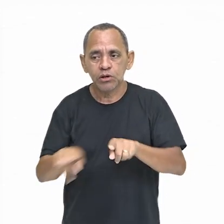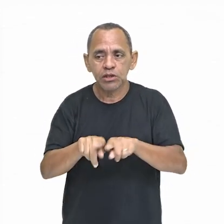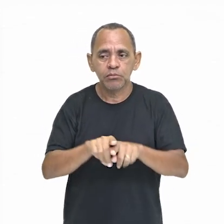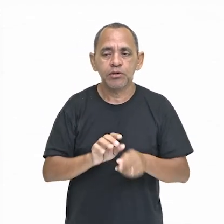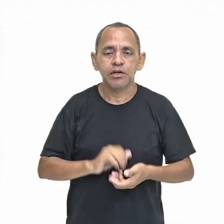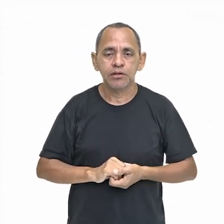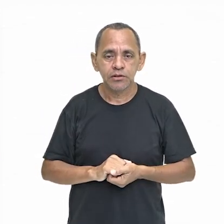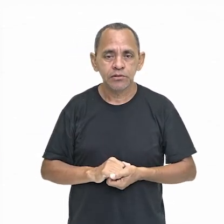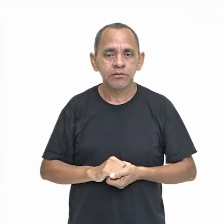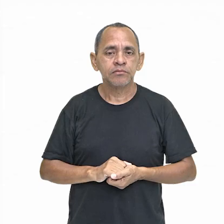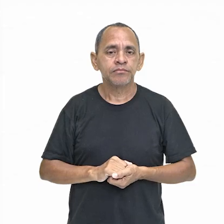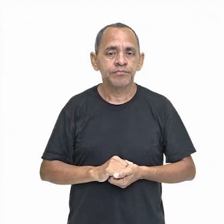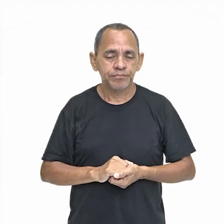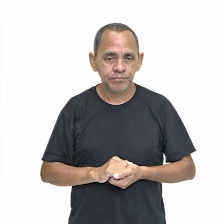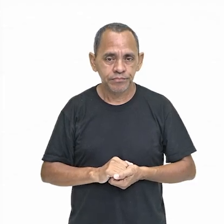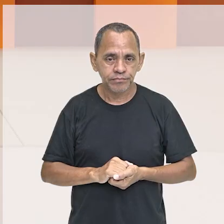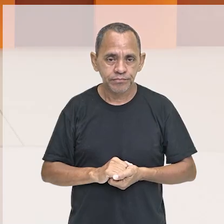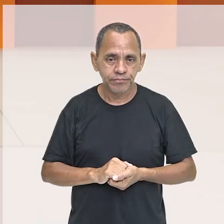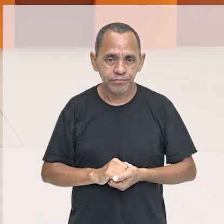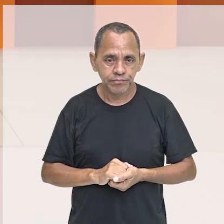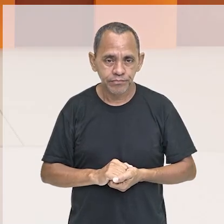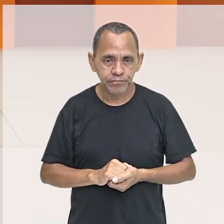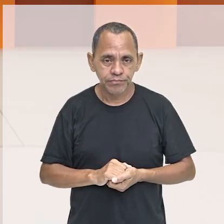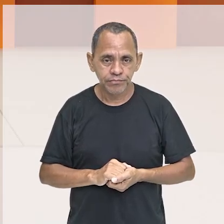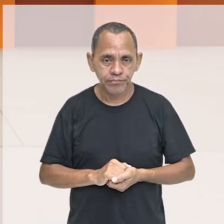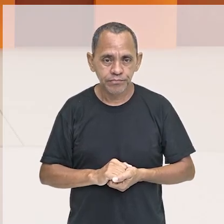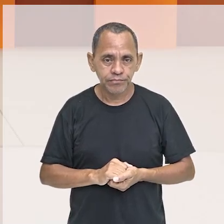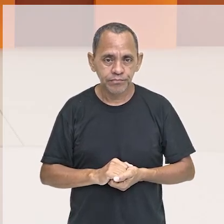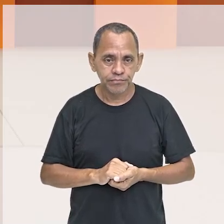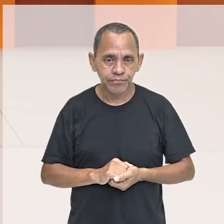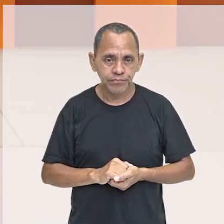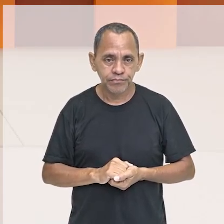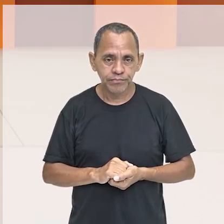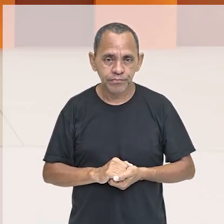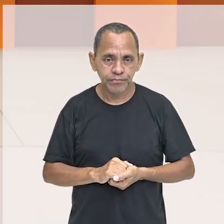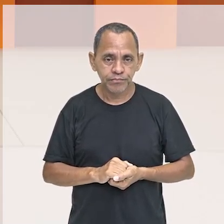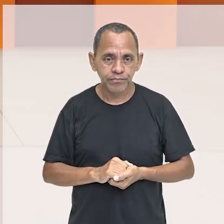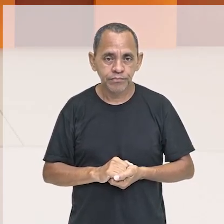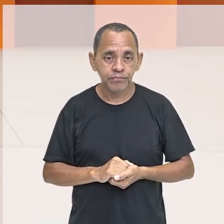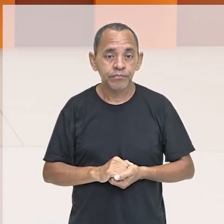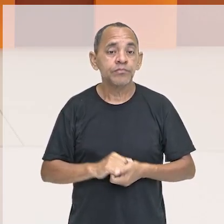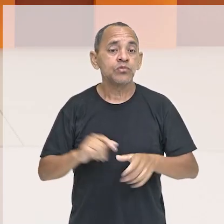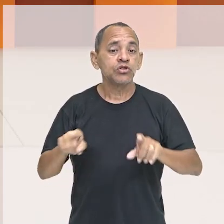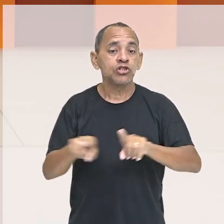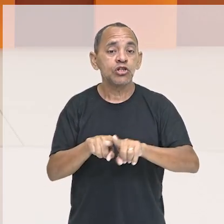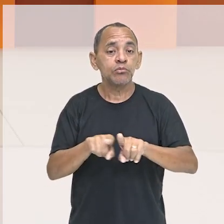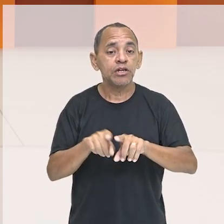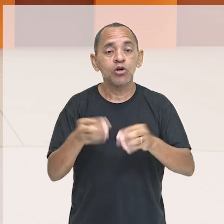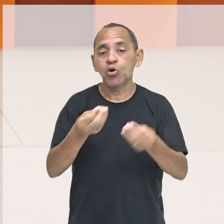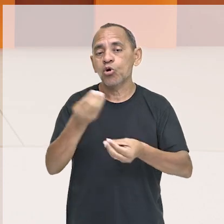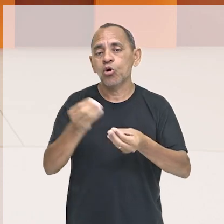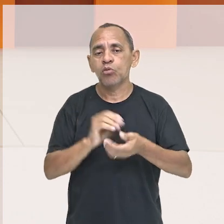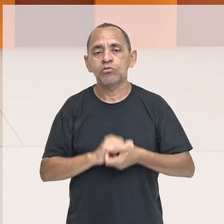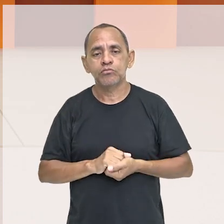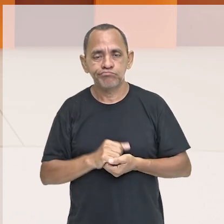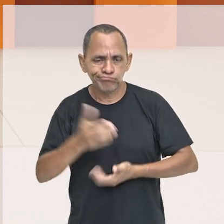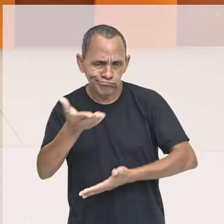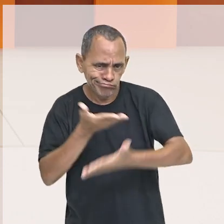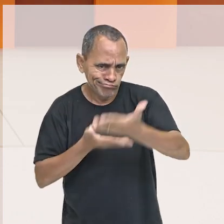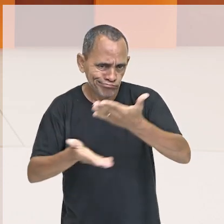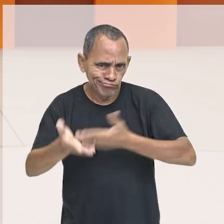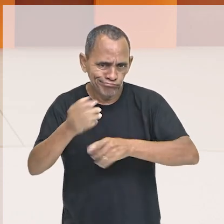de categorias, né? As categorias sociais. E aí, nós vamos falar da interação social, né? Dentro desse processo